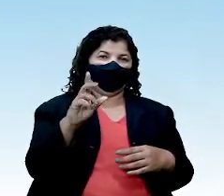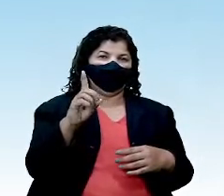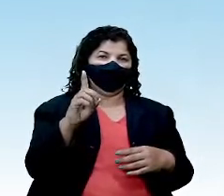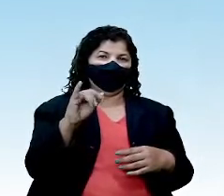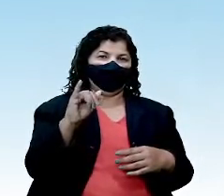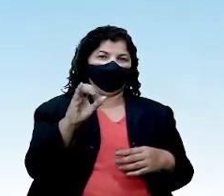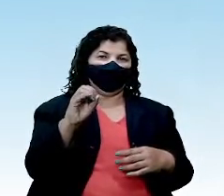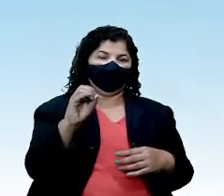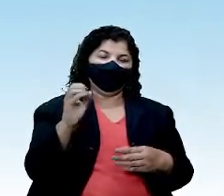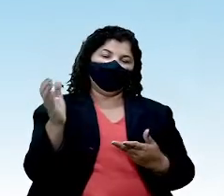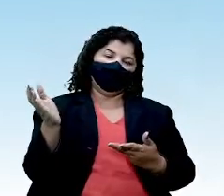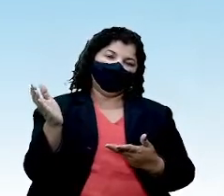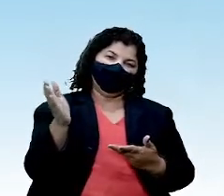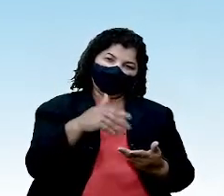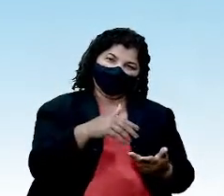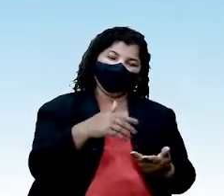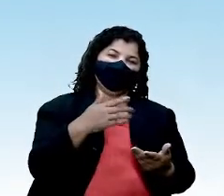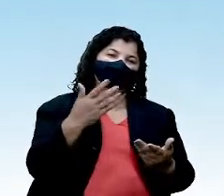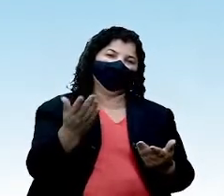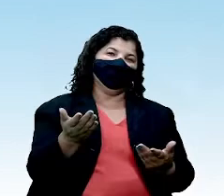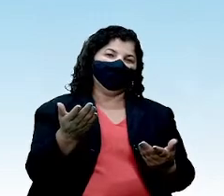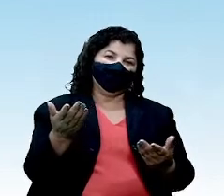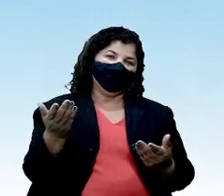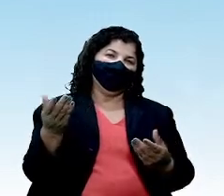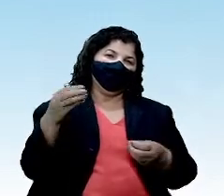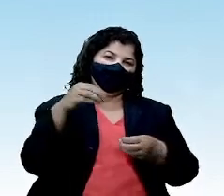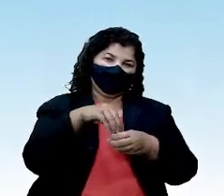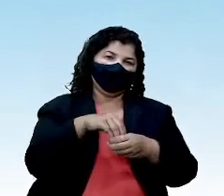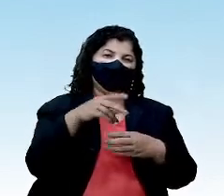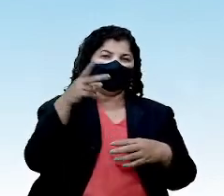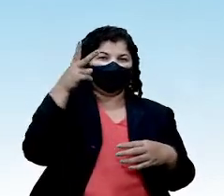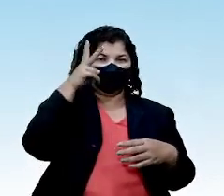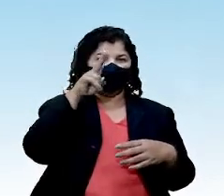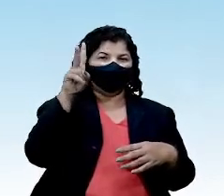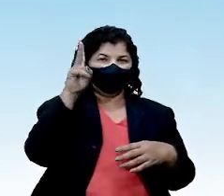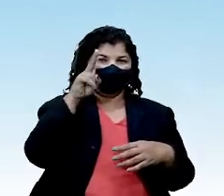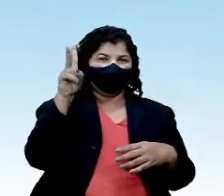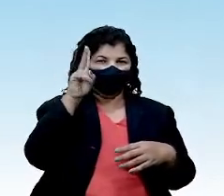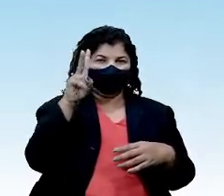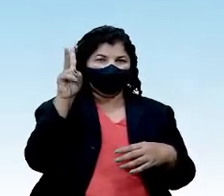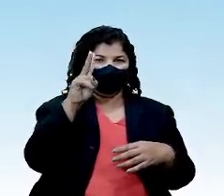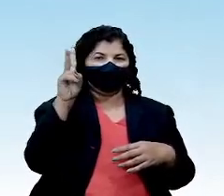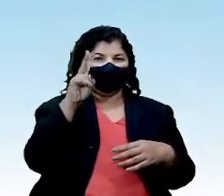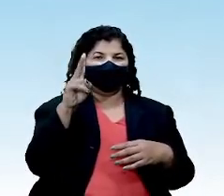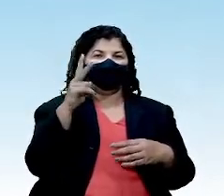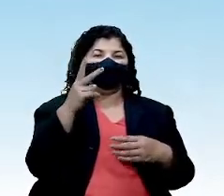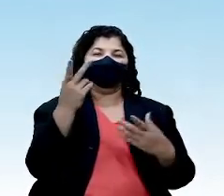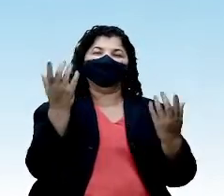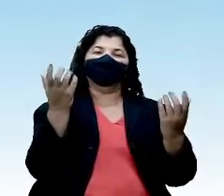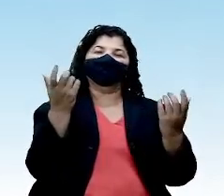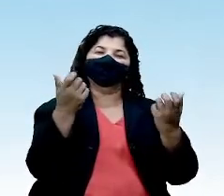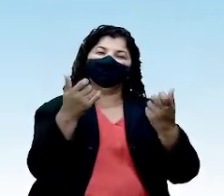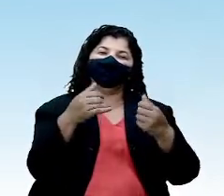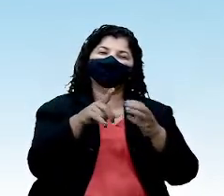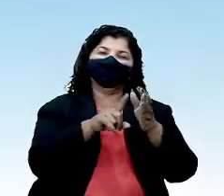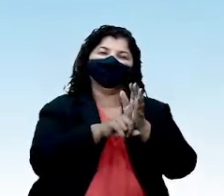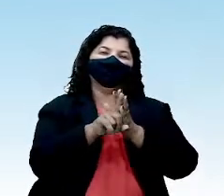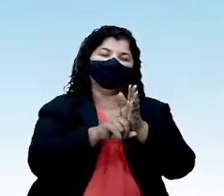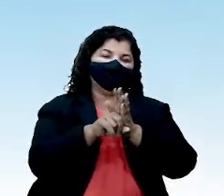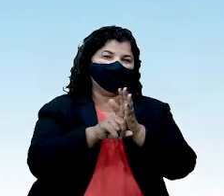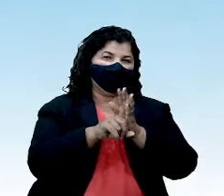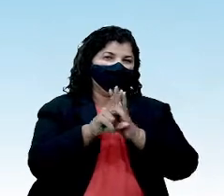a entrar agora na nossa nave da história para estudar este